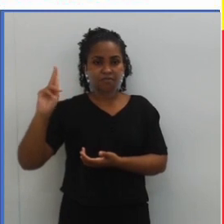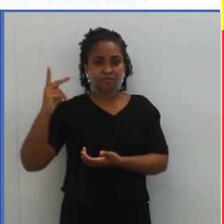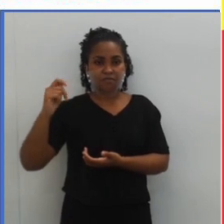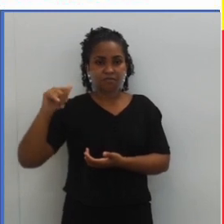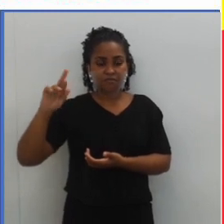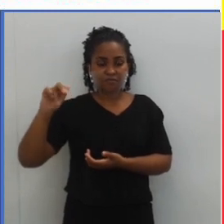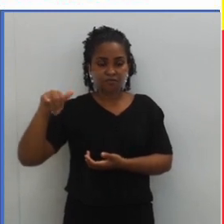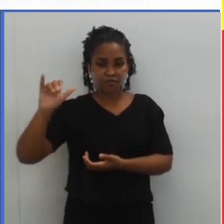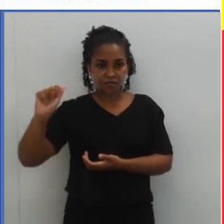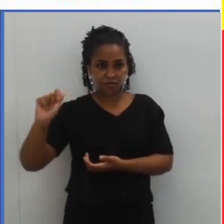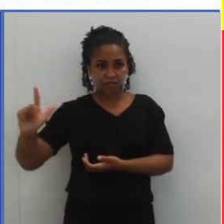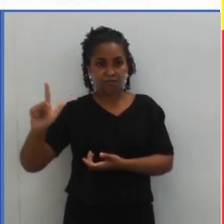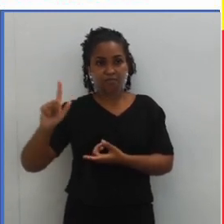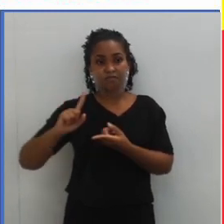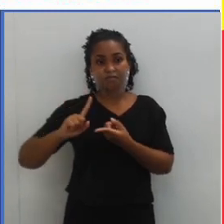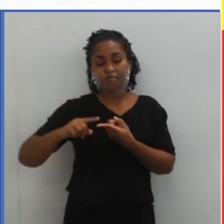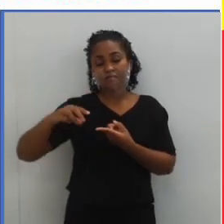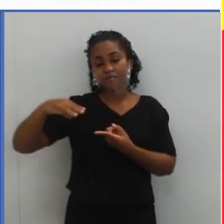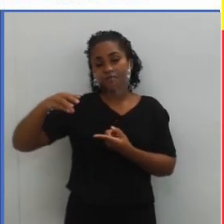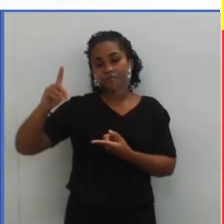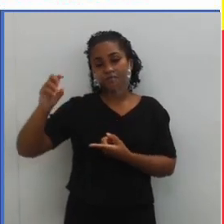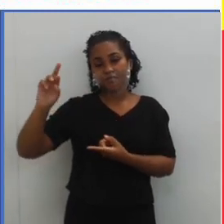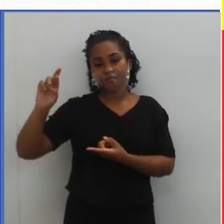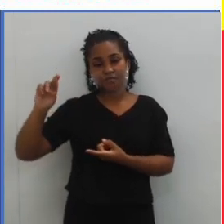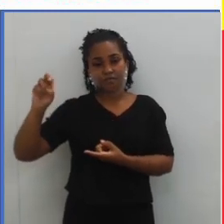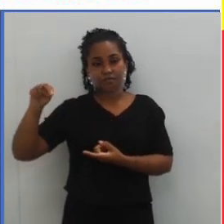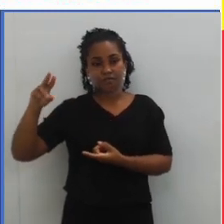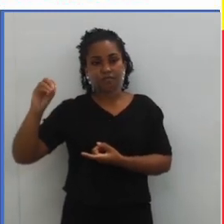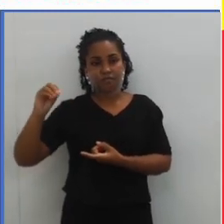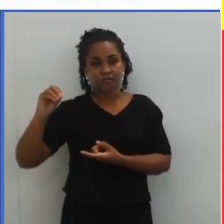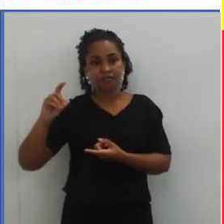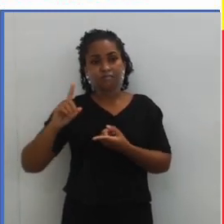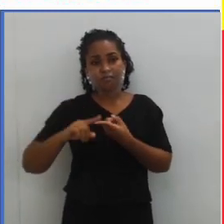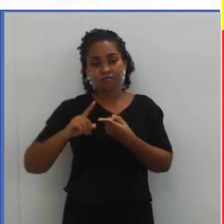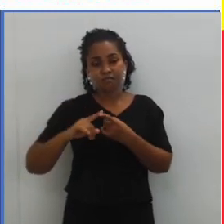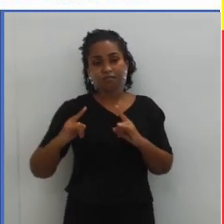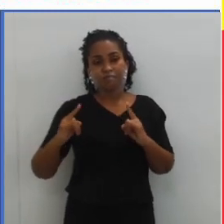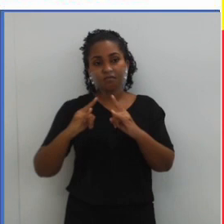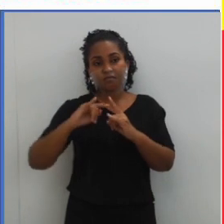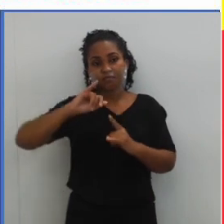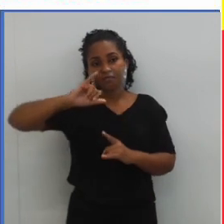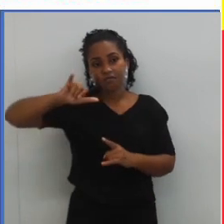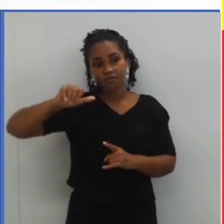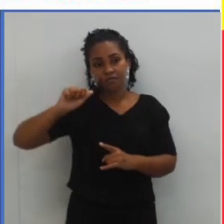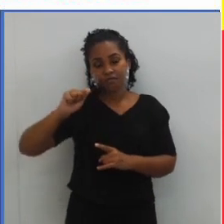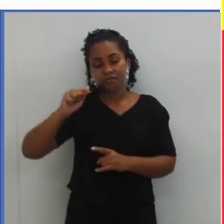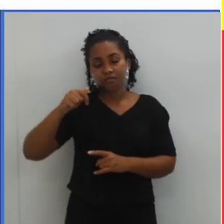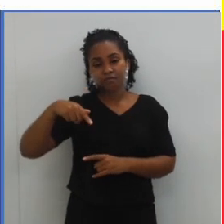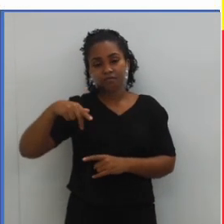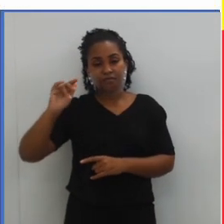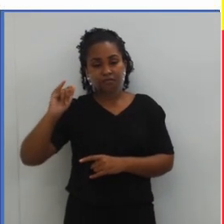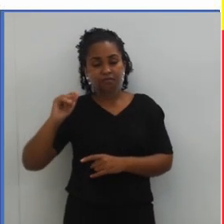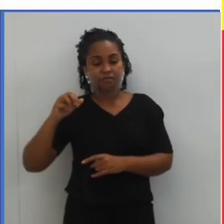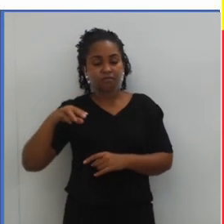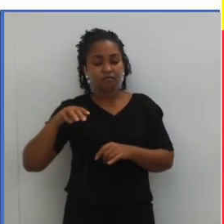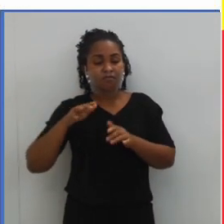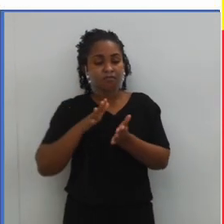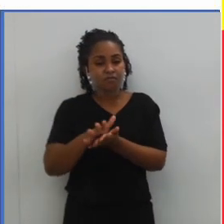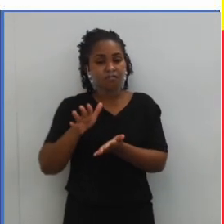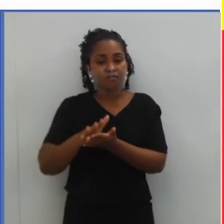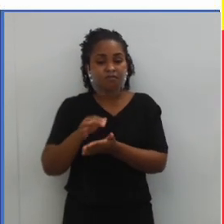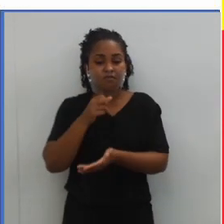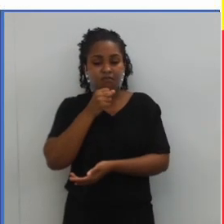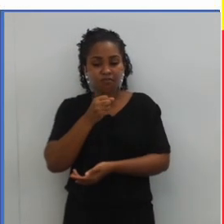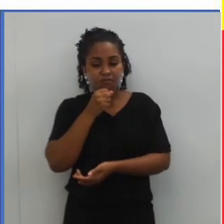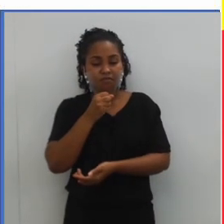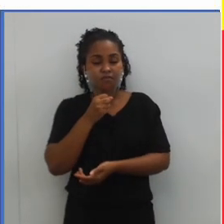Nabuco de Pesquisas Sociais realizou também alguns documentários, né, nesse período. Certo? Foram feitas também adaptações do Alto